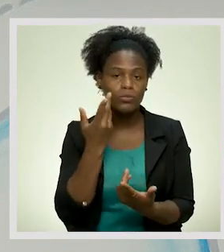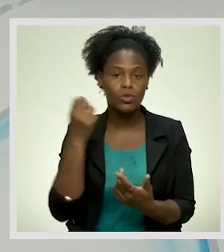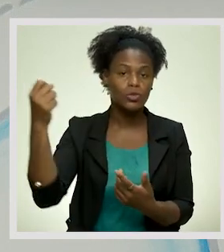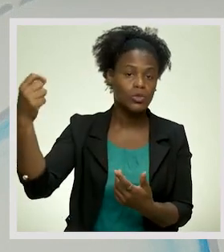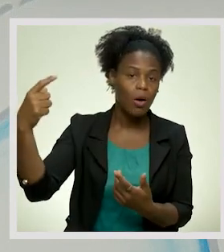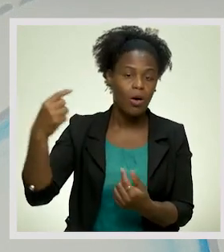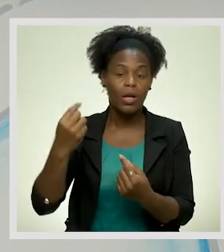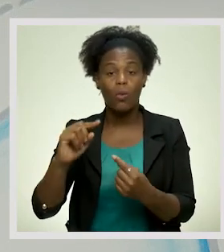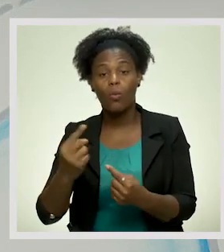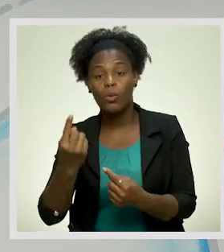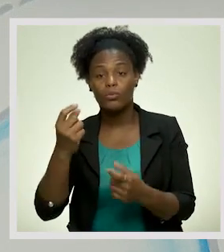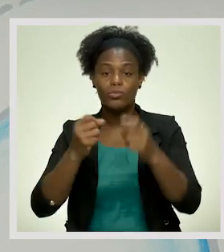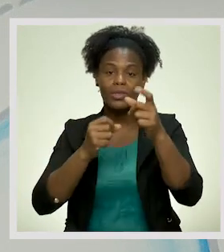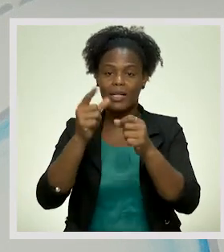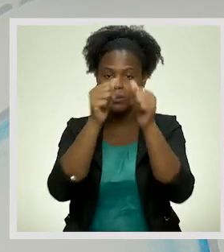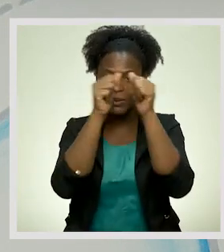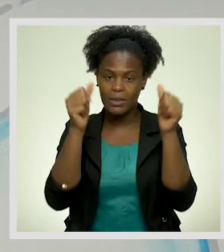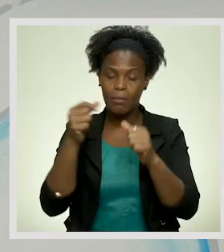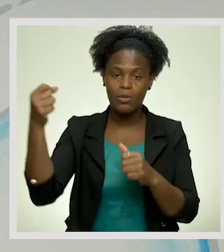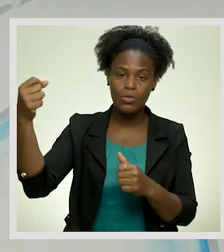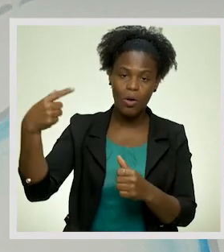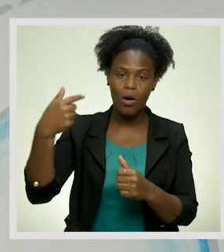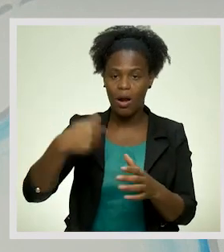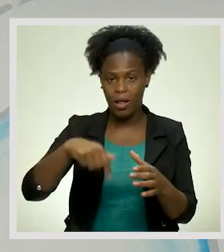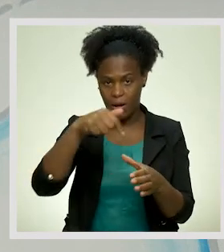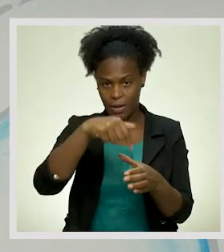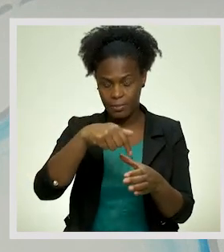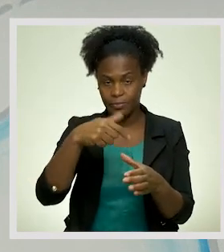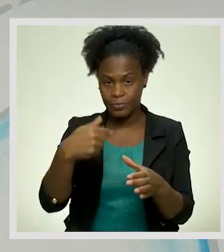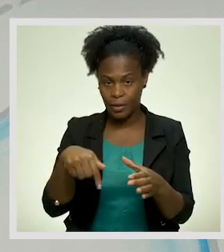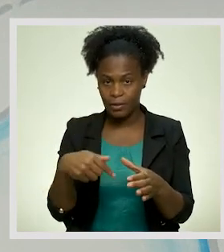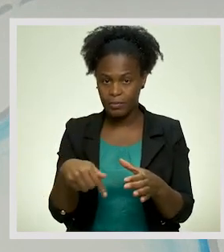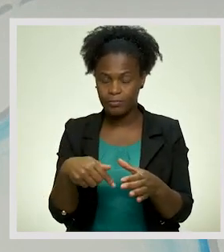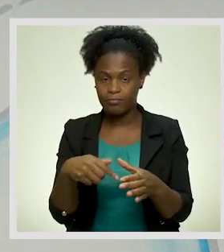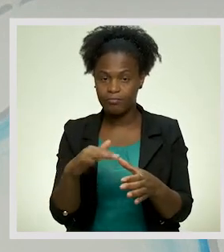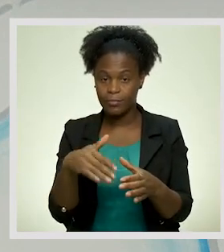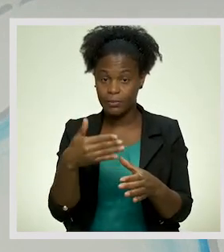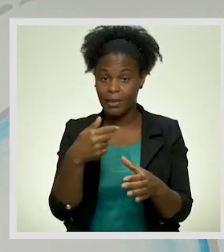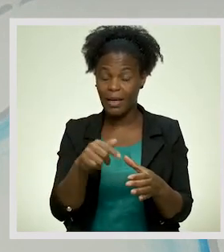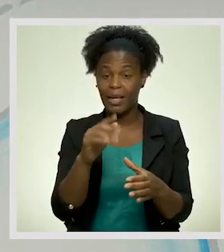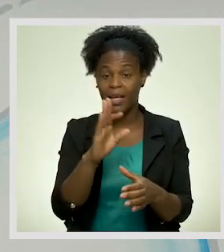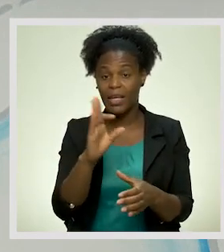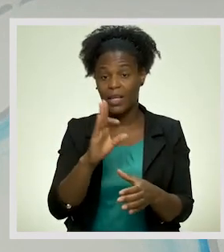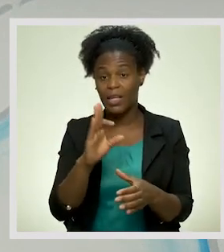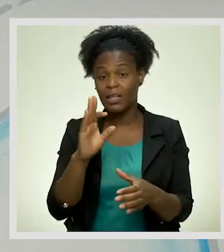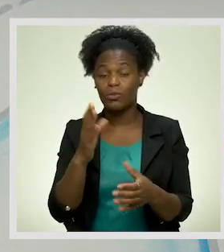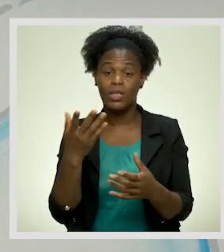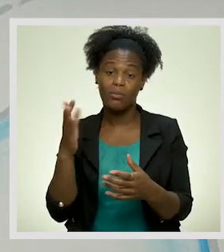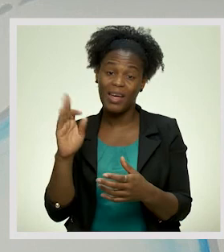única estrela do Sistema Solar, que é constituído essencialmente por hidrogênio e